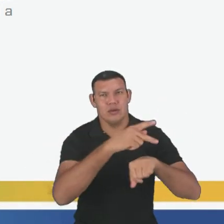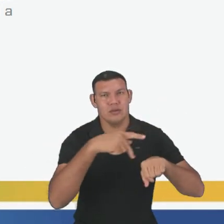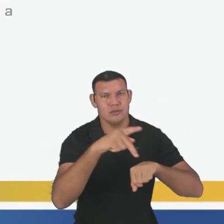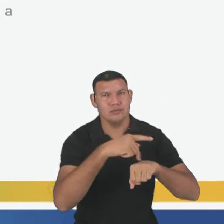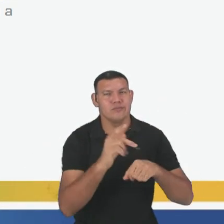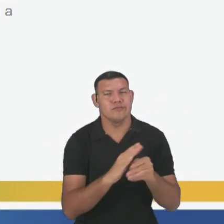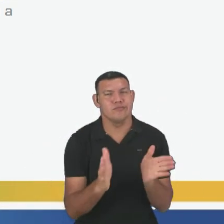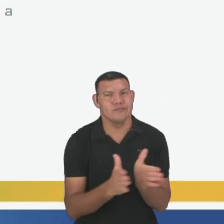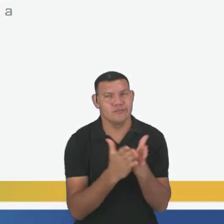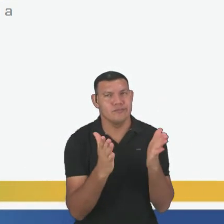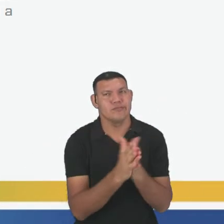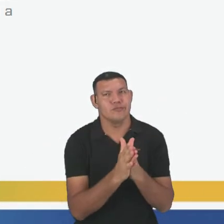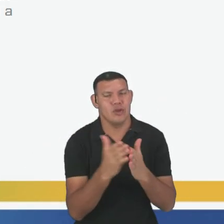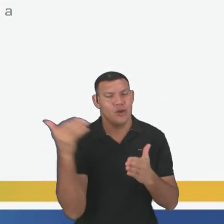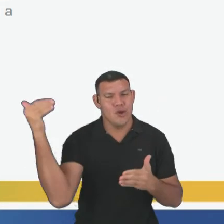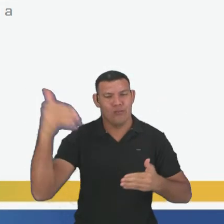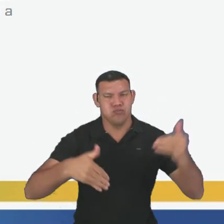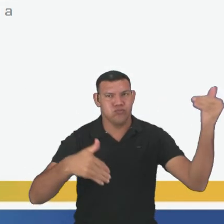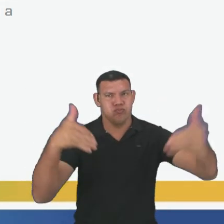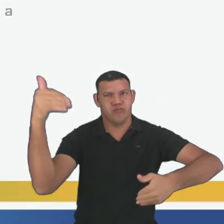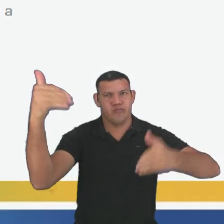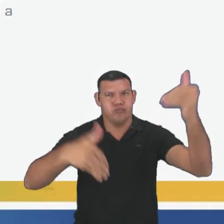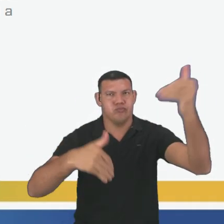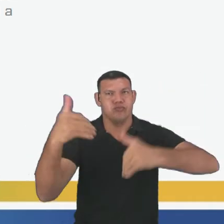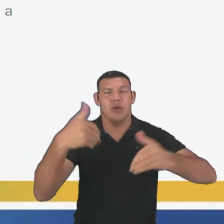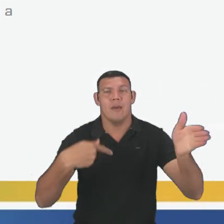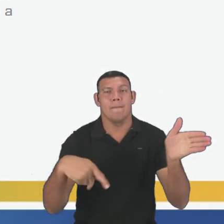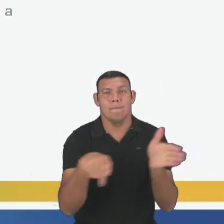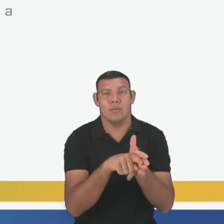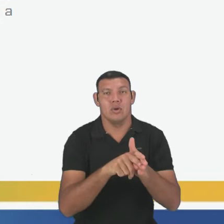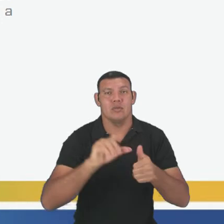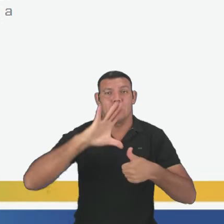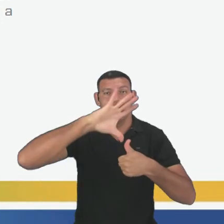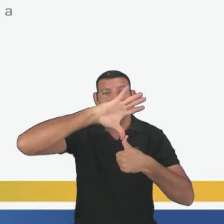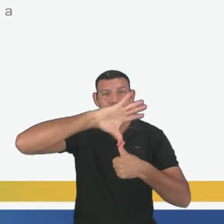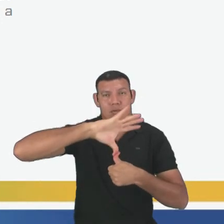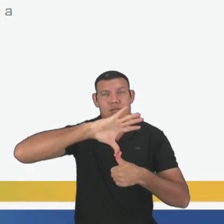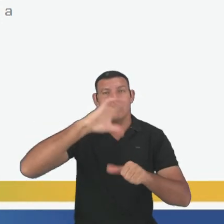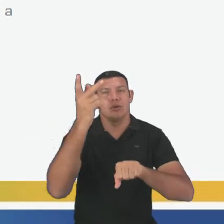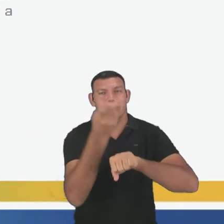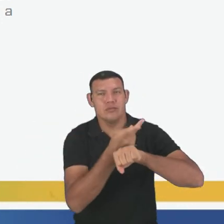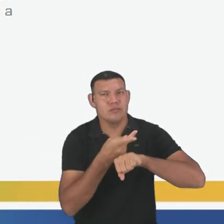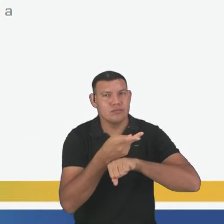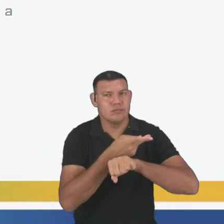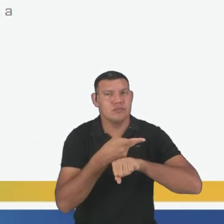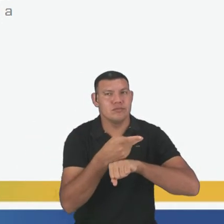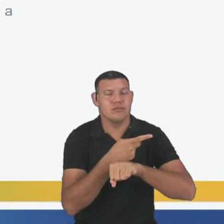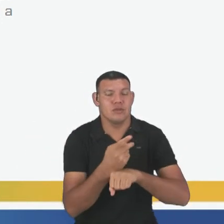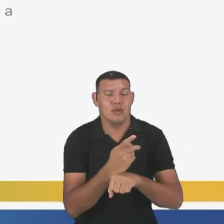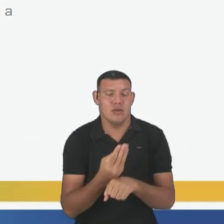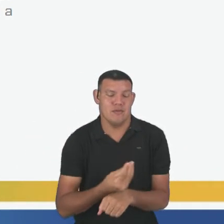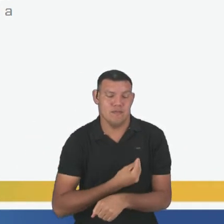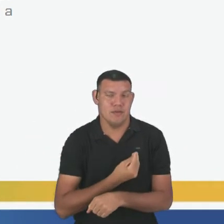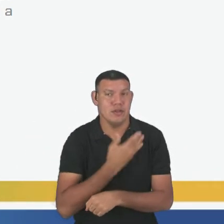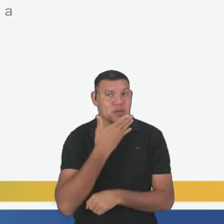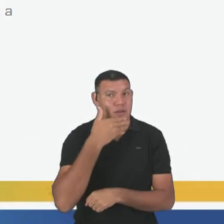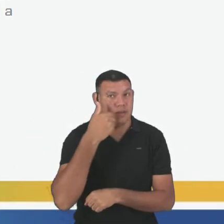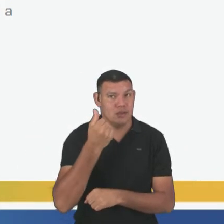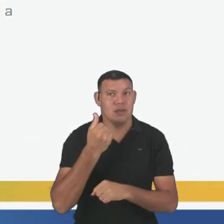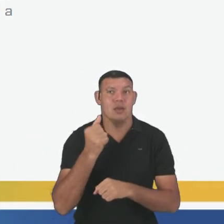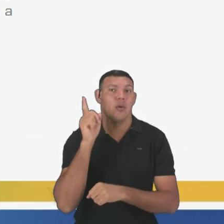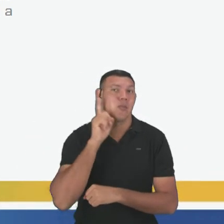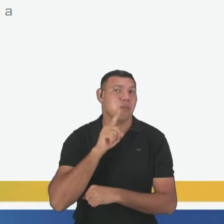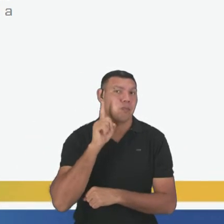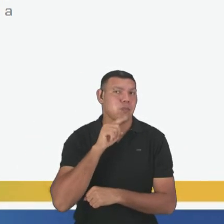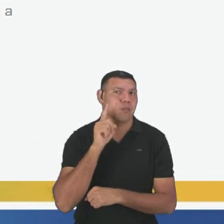a migrar para esses dois países da América do Norte em busca de melhores dias, que os Estados Unidos têm